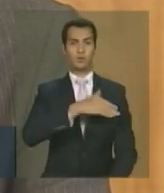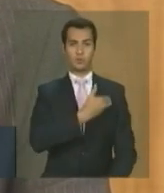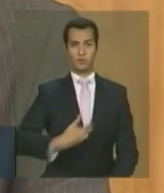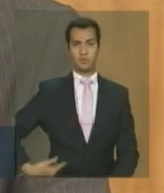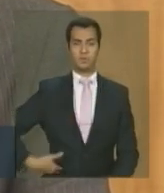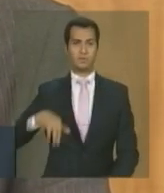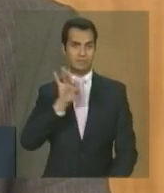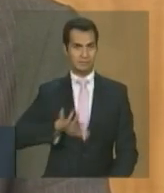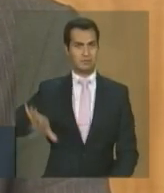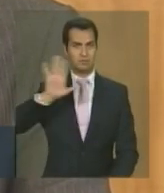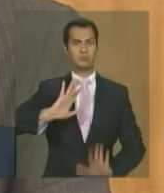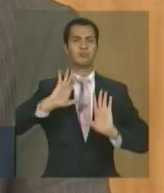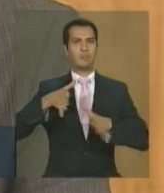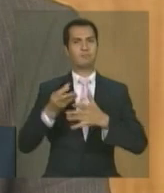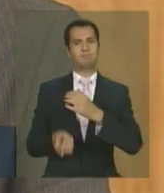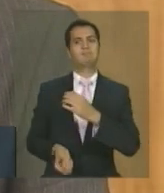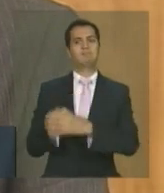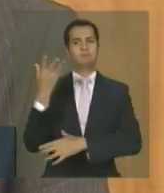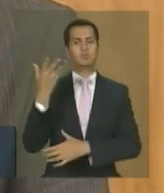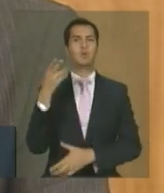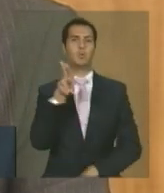universidade federal